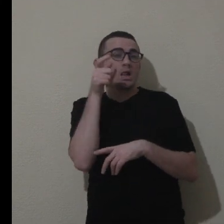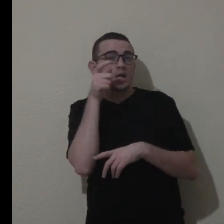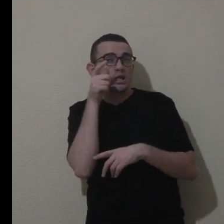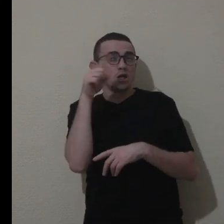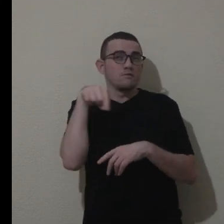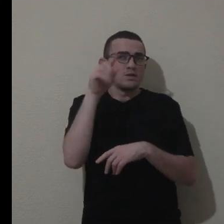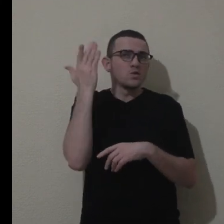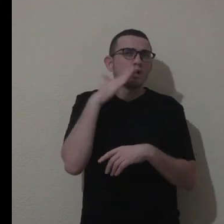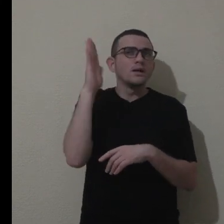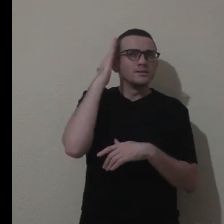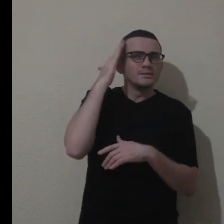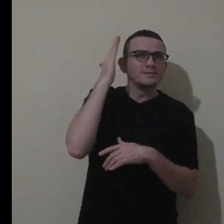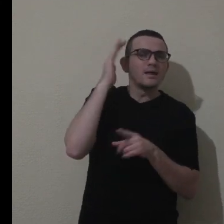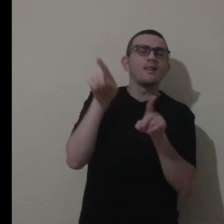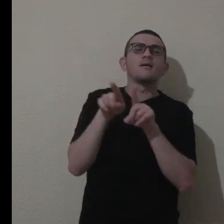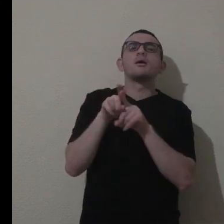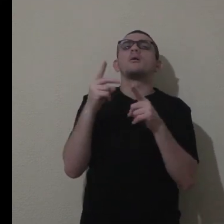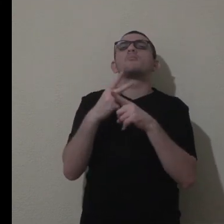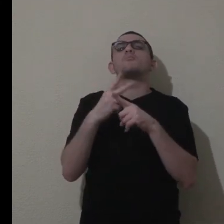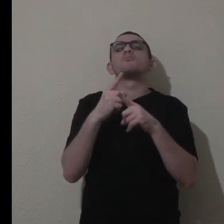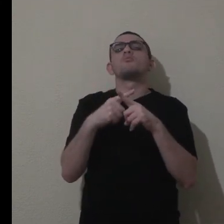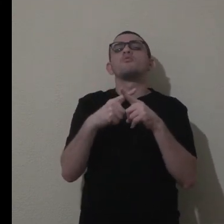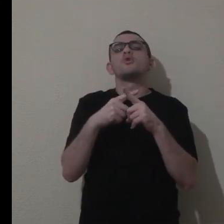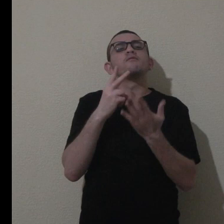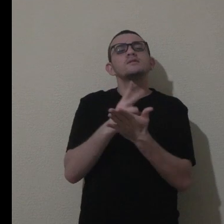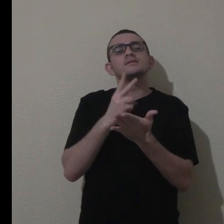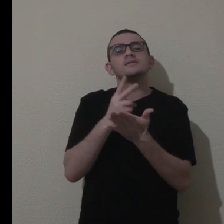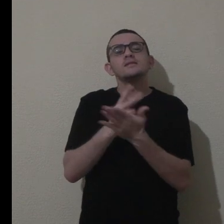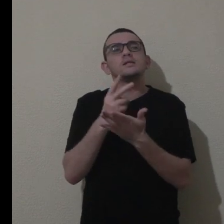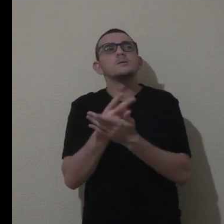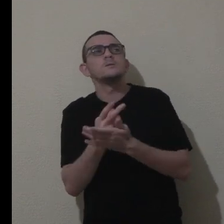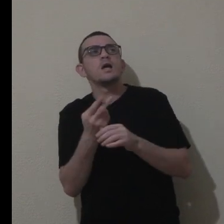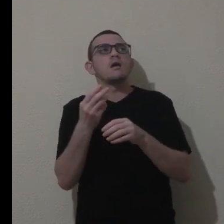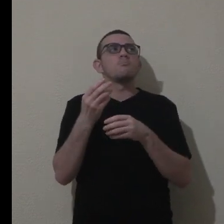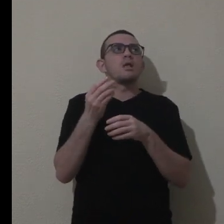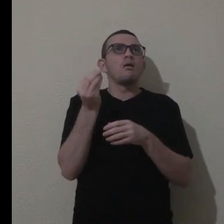bem disso, que vocês tentam, né, sempre procurar desenvolver a sua